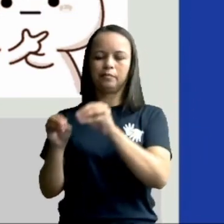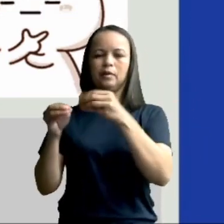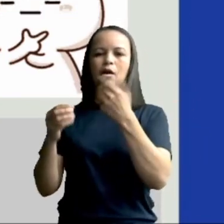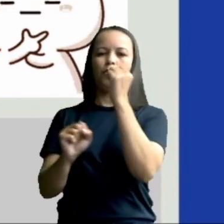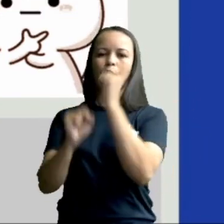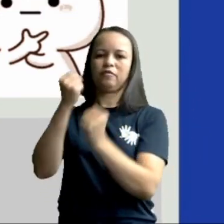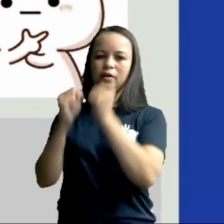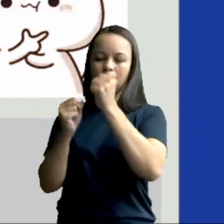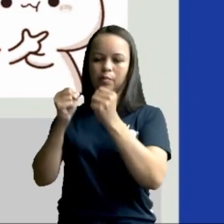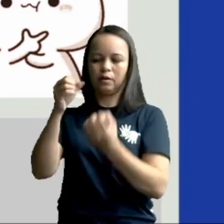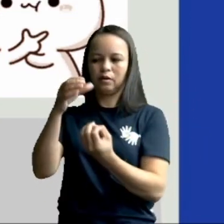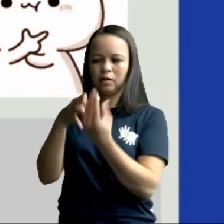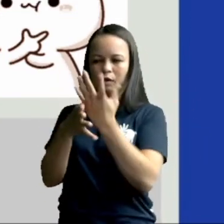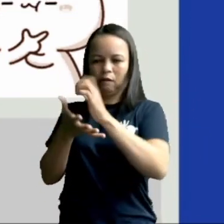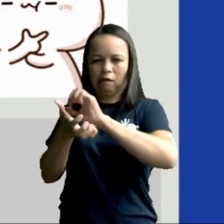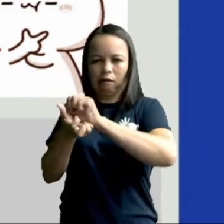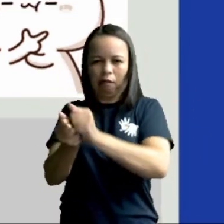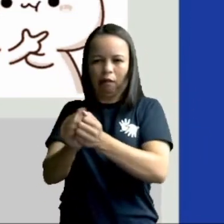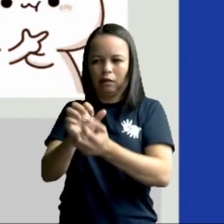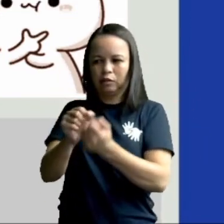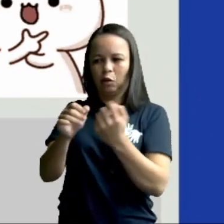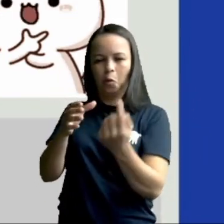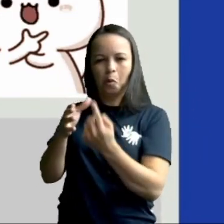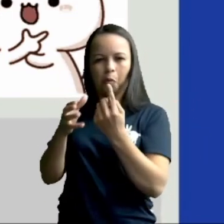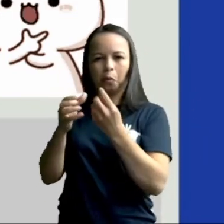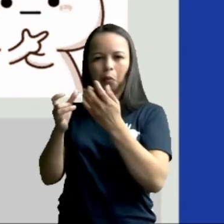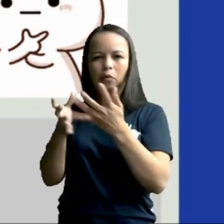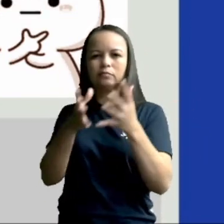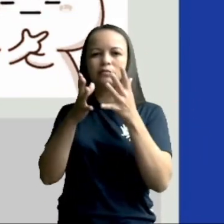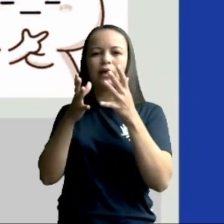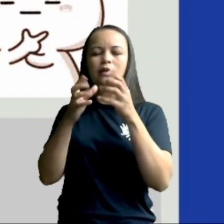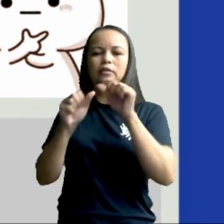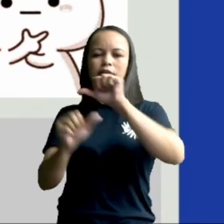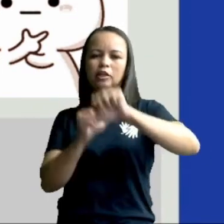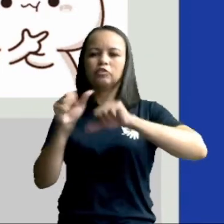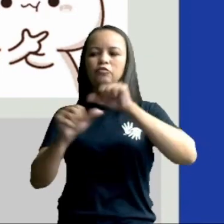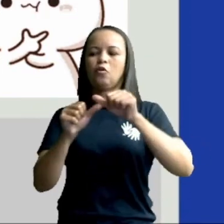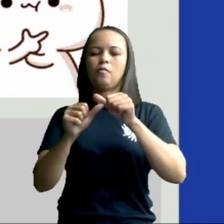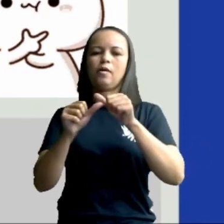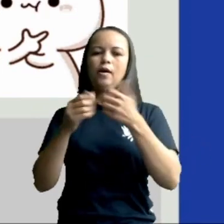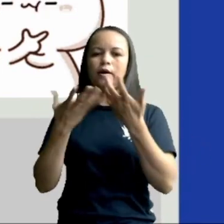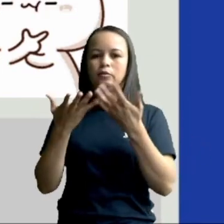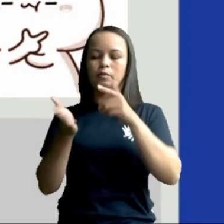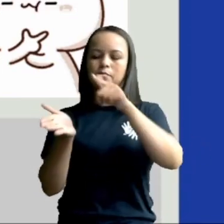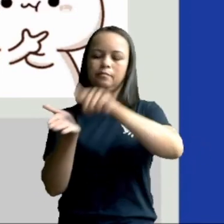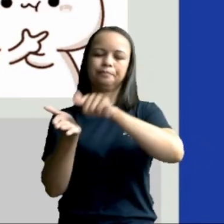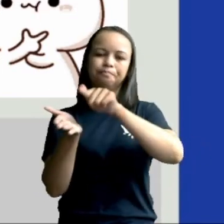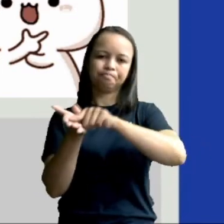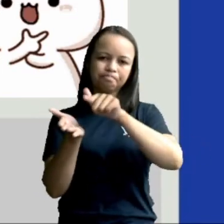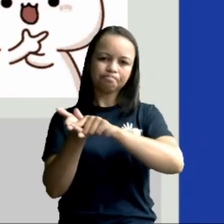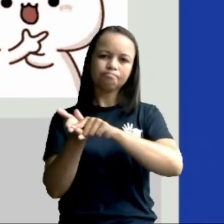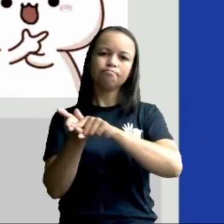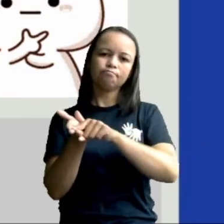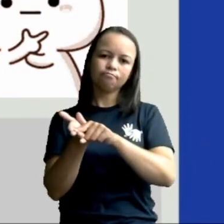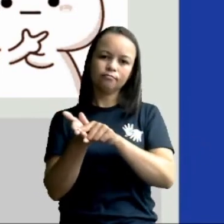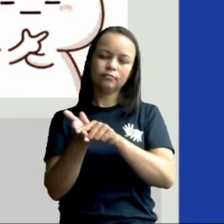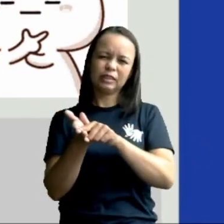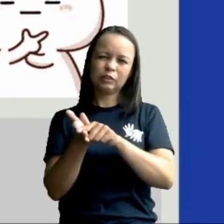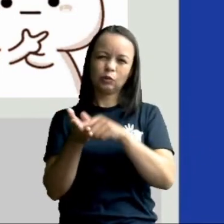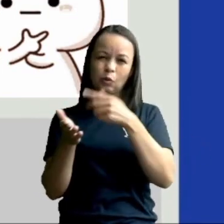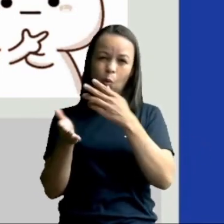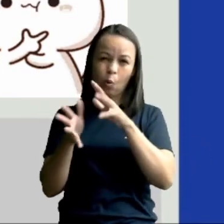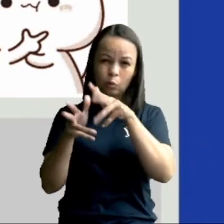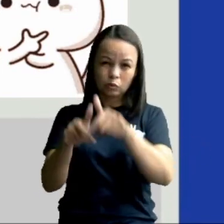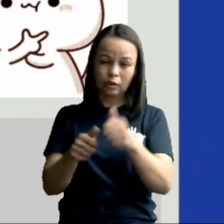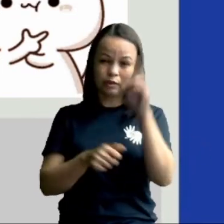foram processados, prensados, enrolados, cortados e transformados em lindas e brancas folhas de papel. Mas essa não é toda a história.